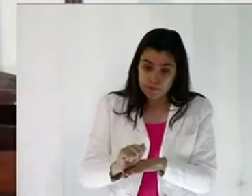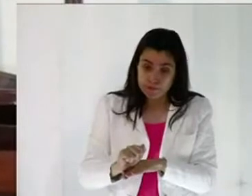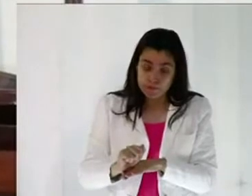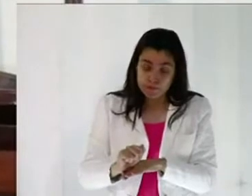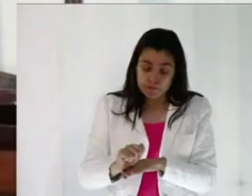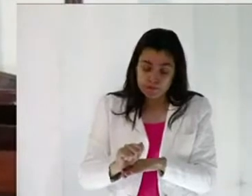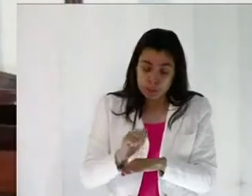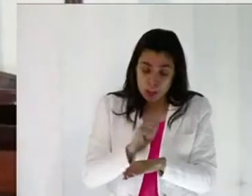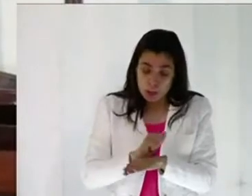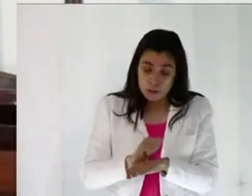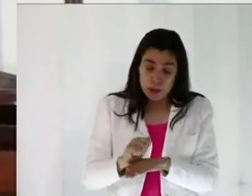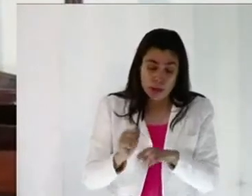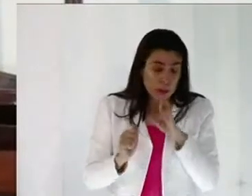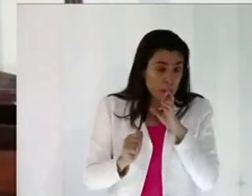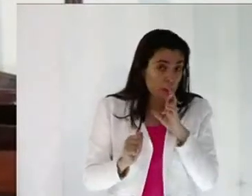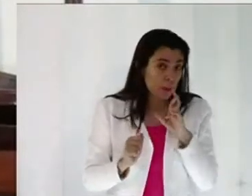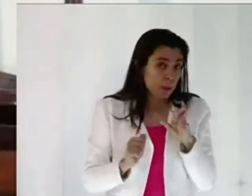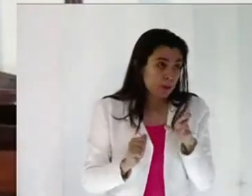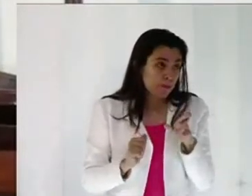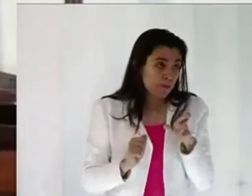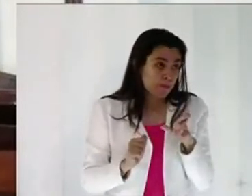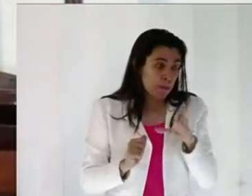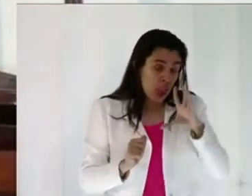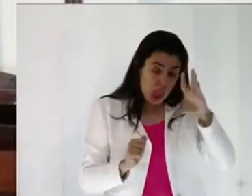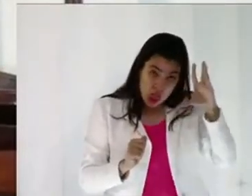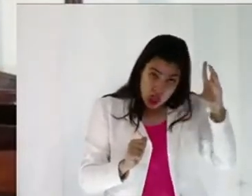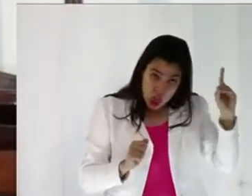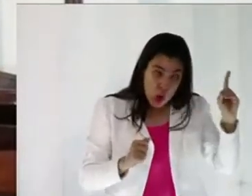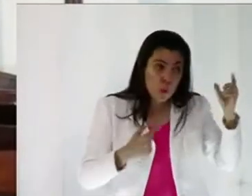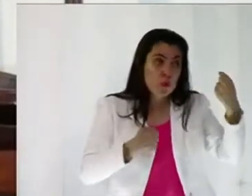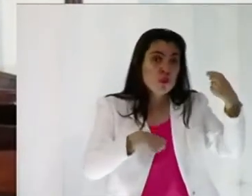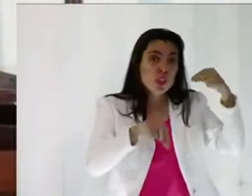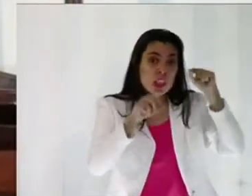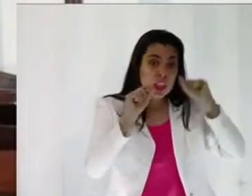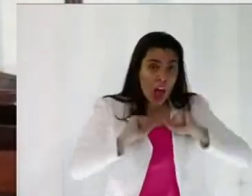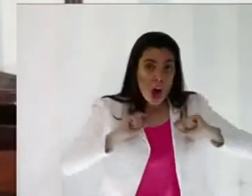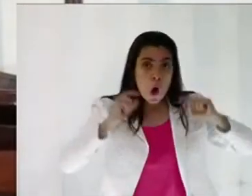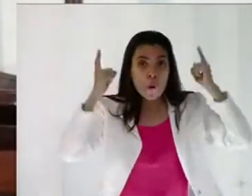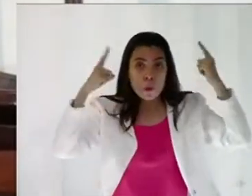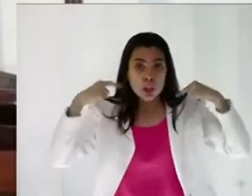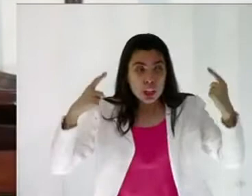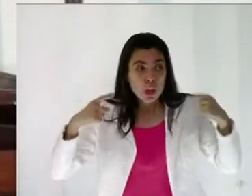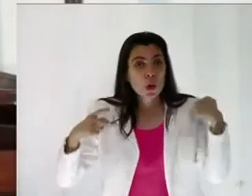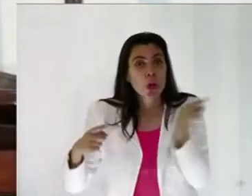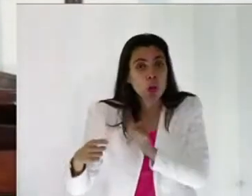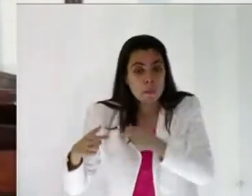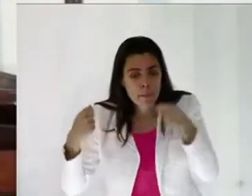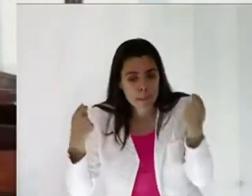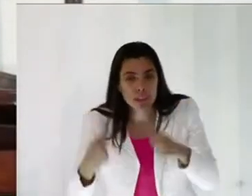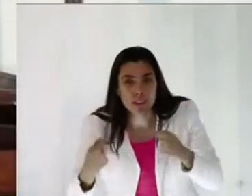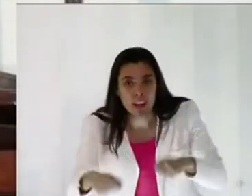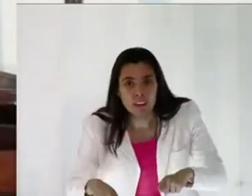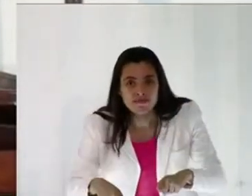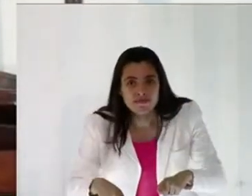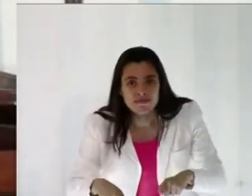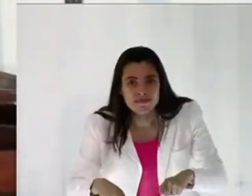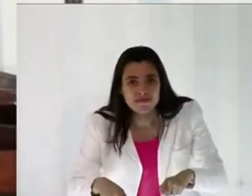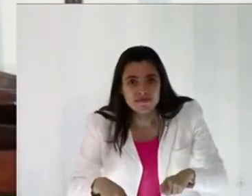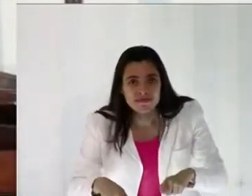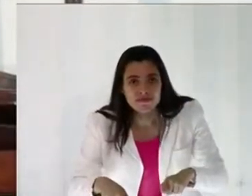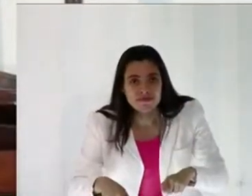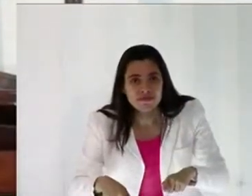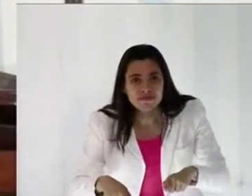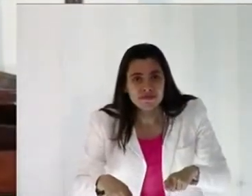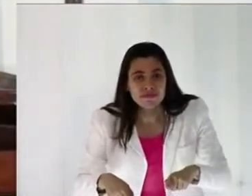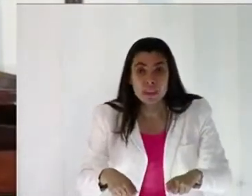também apontava para aquele que haveria de vir, o Cordeiro de Deus que tira o pecado do mundo. E Abraão respondeu para o seu filho: